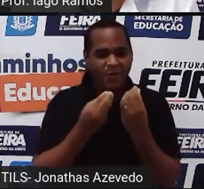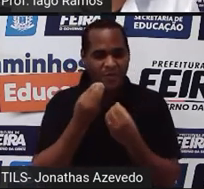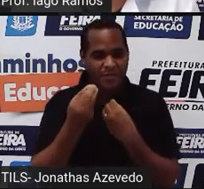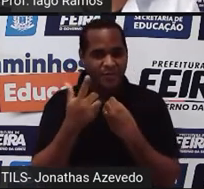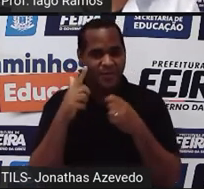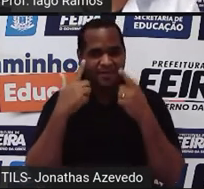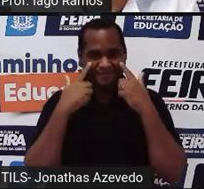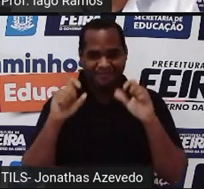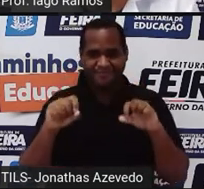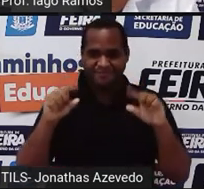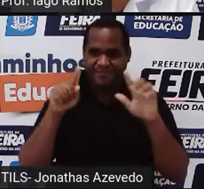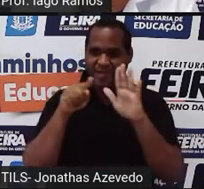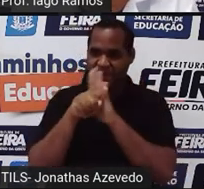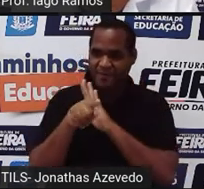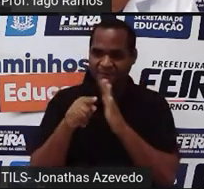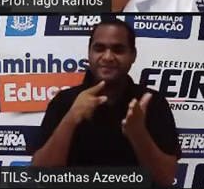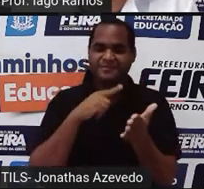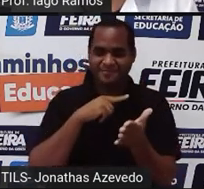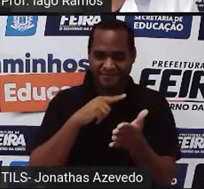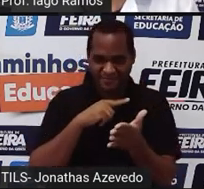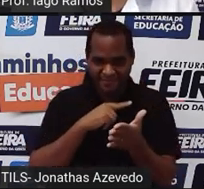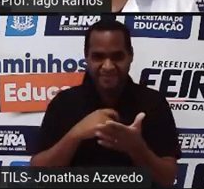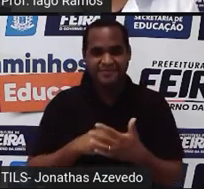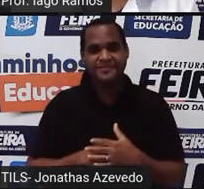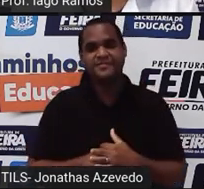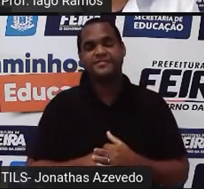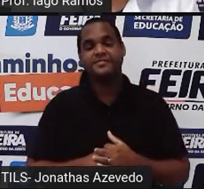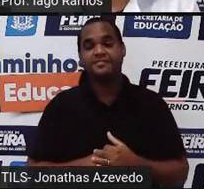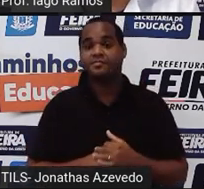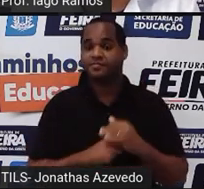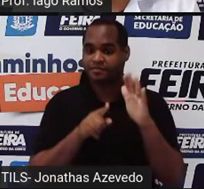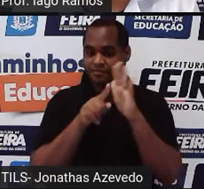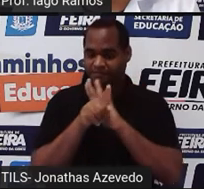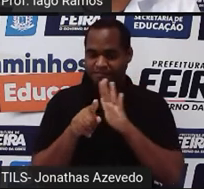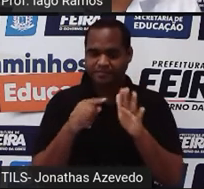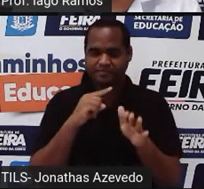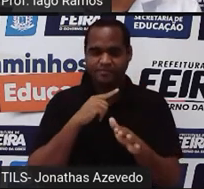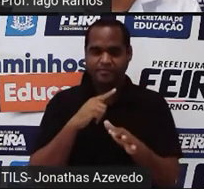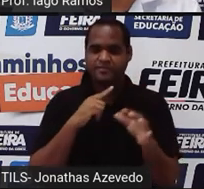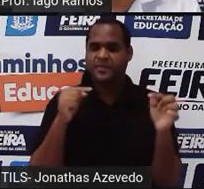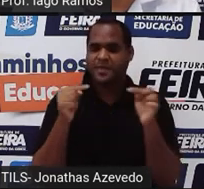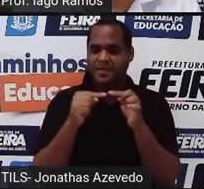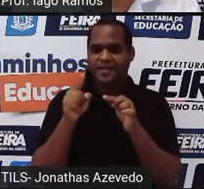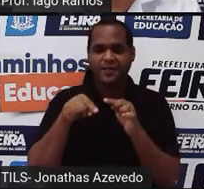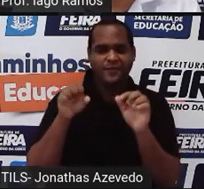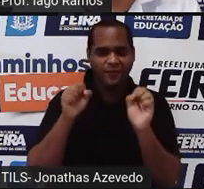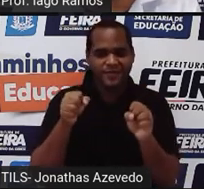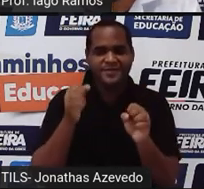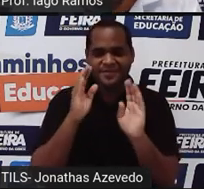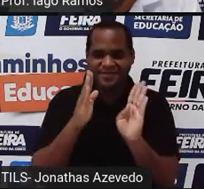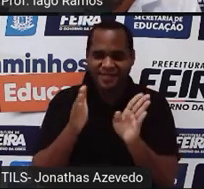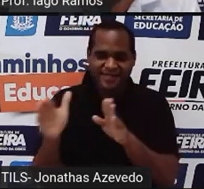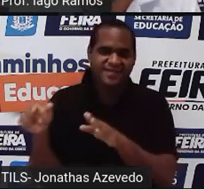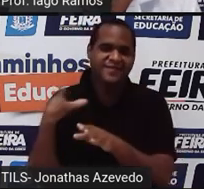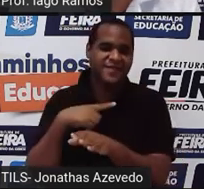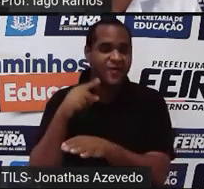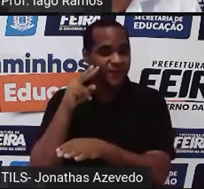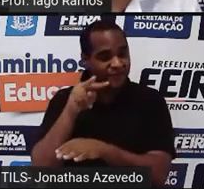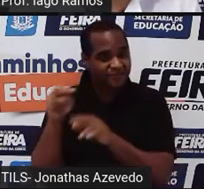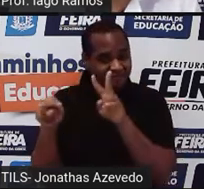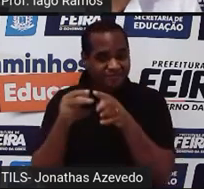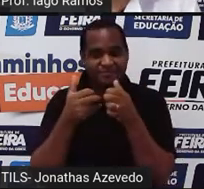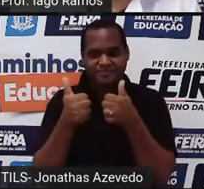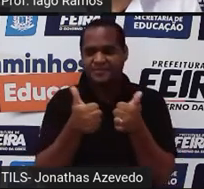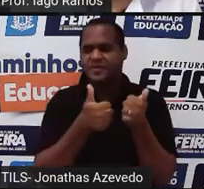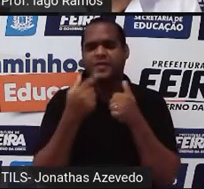próxima tela ali vai ter uma pergunta, né? Essa pergunta tem a ver com o que a gente acabou de ver por aqui, tá bom? Para